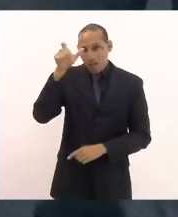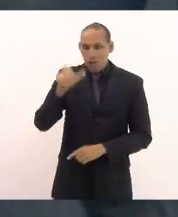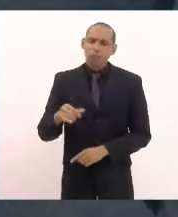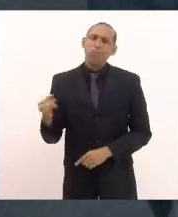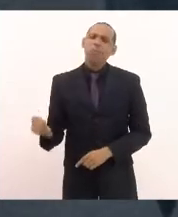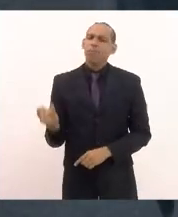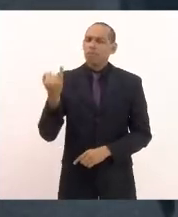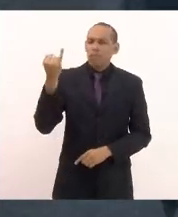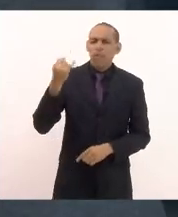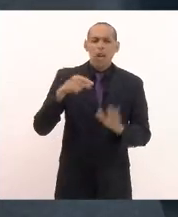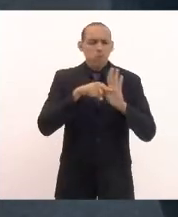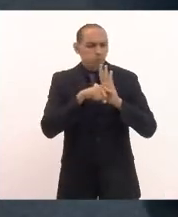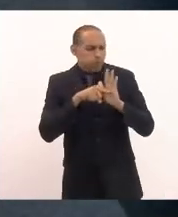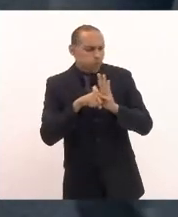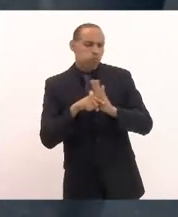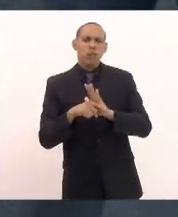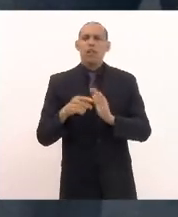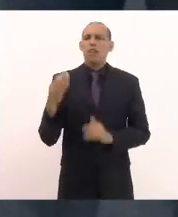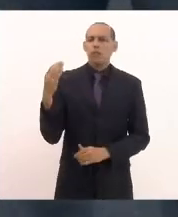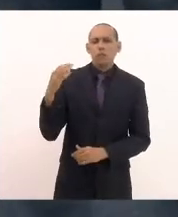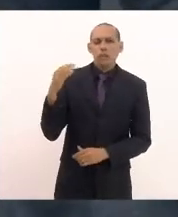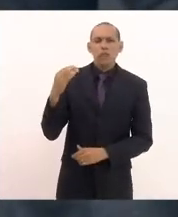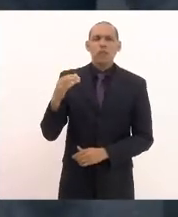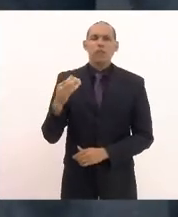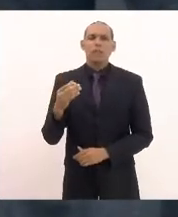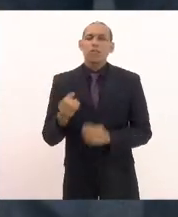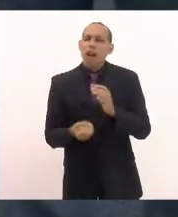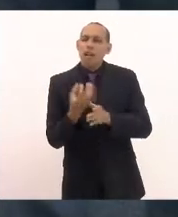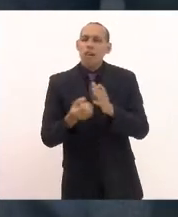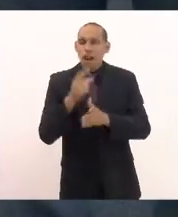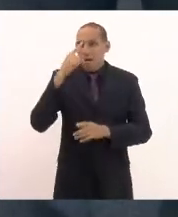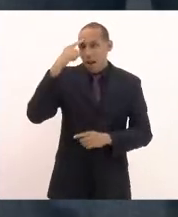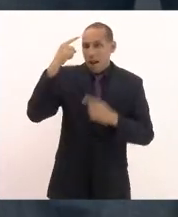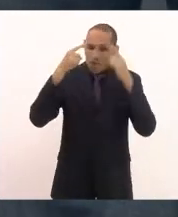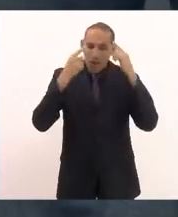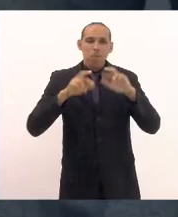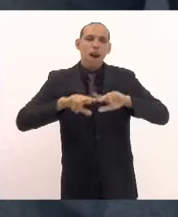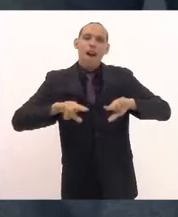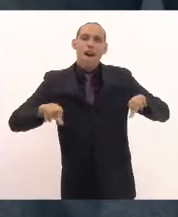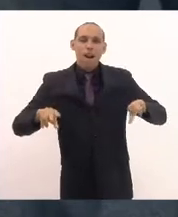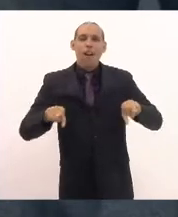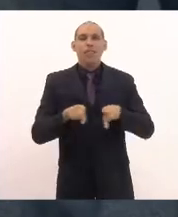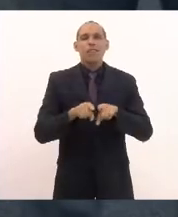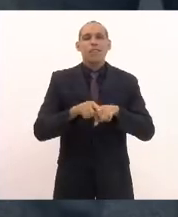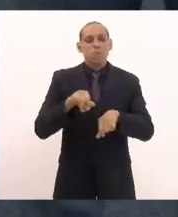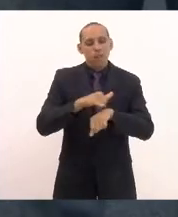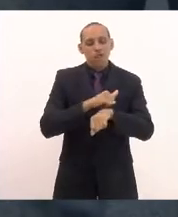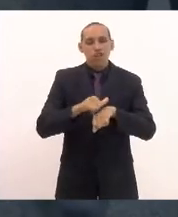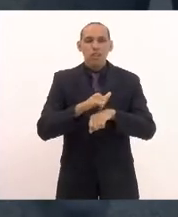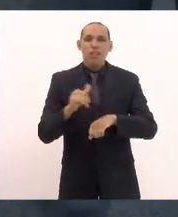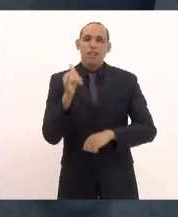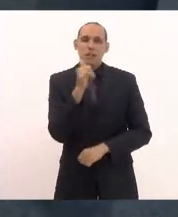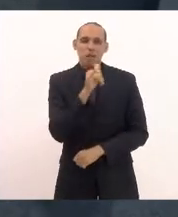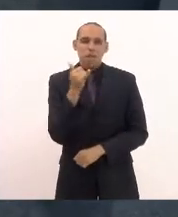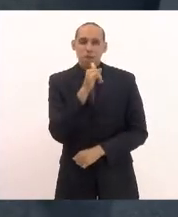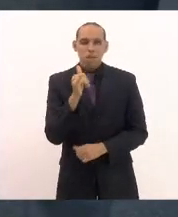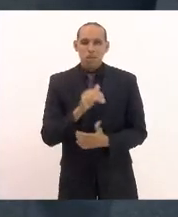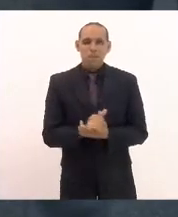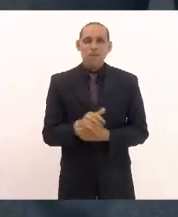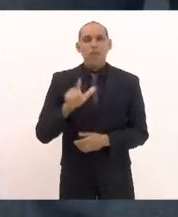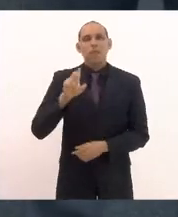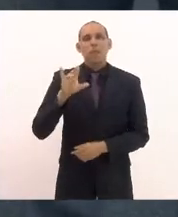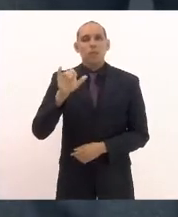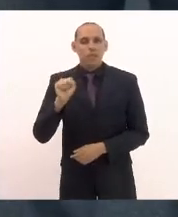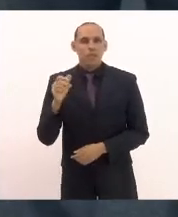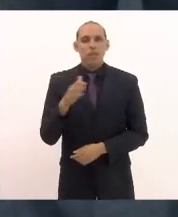grande pesquisador, desse grande formador de quadros e grande referência na área estratégica da energia, que foi Luiz Pinguelli Rosa. Manda